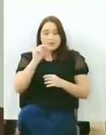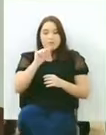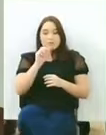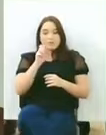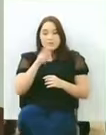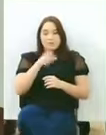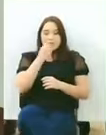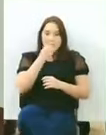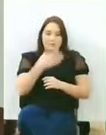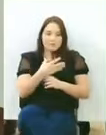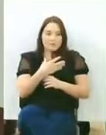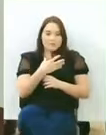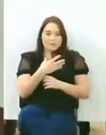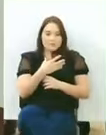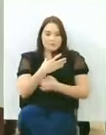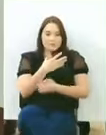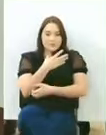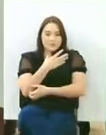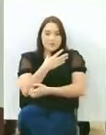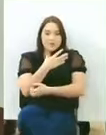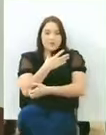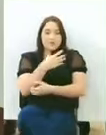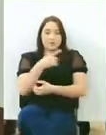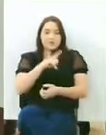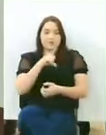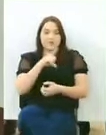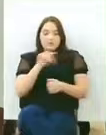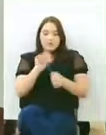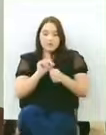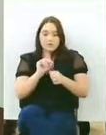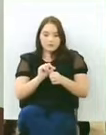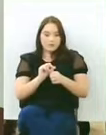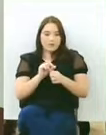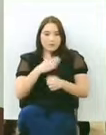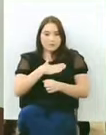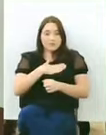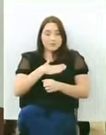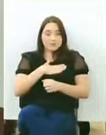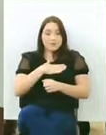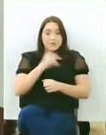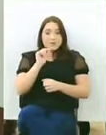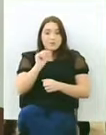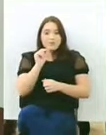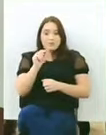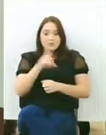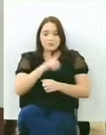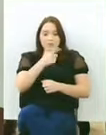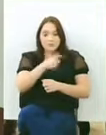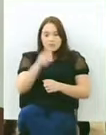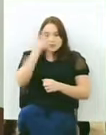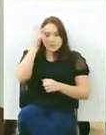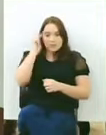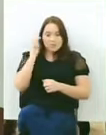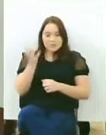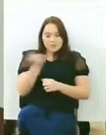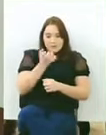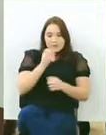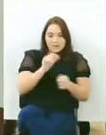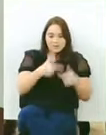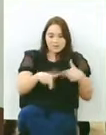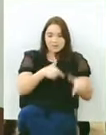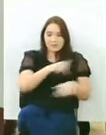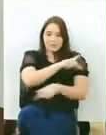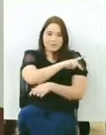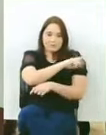É algo que é muito bom, é algo que vale a pena buscar. Então, se algum irmão da igreja